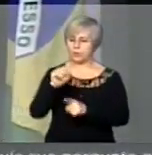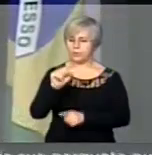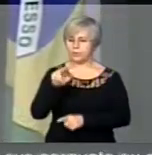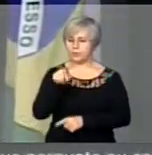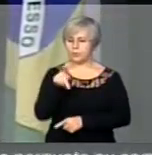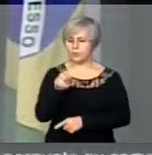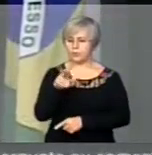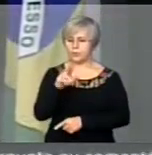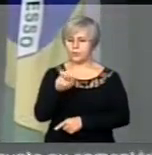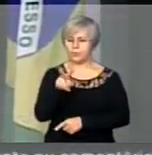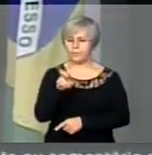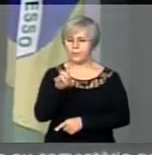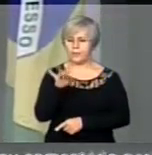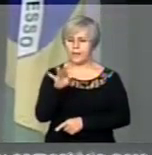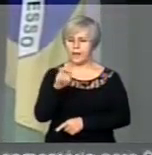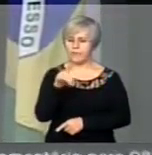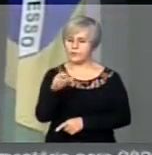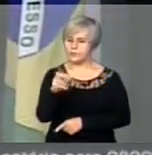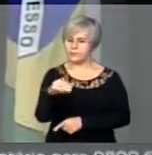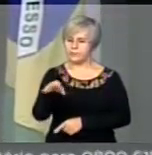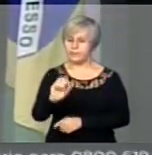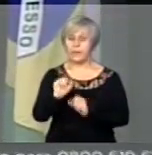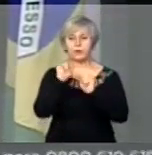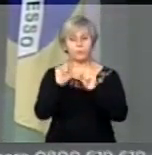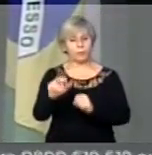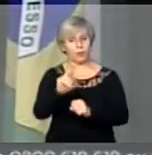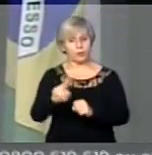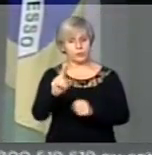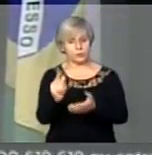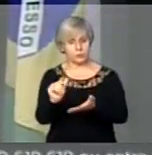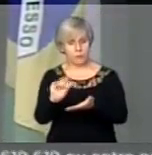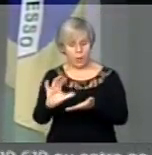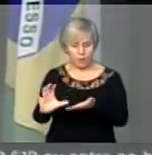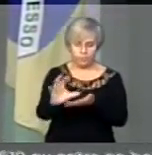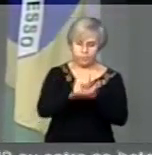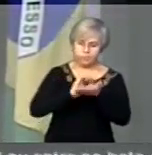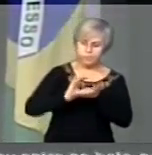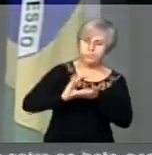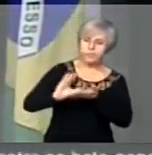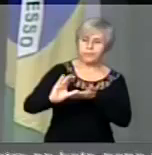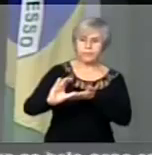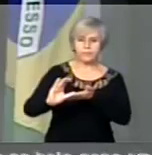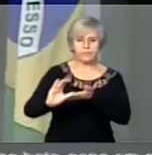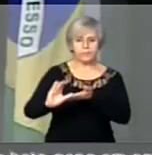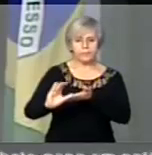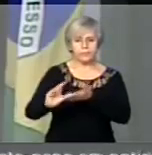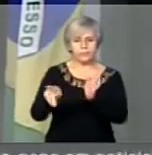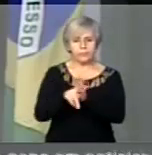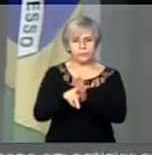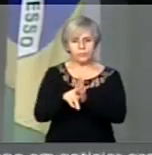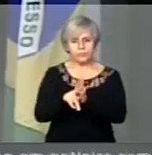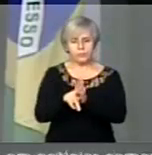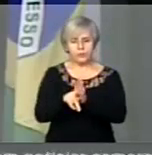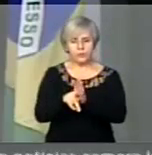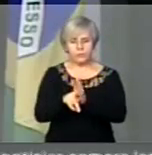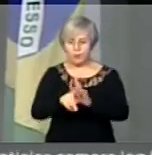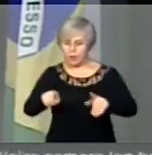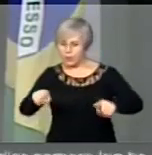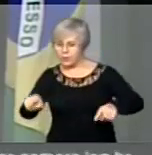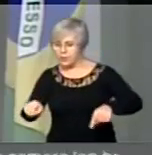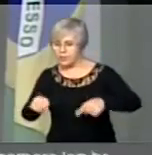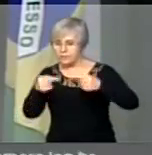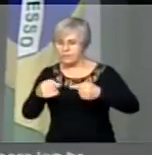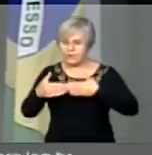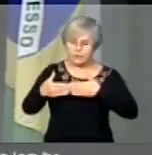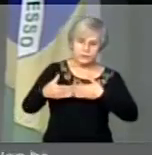caso ocorra, possa ser utilizado nesta rubrica para o autoenfrentamento que teremos